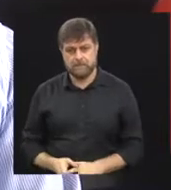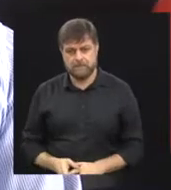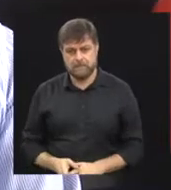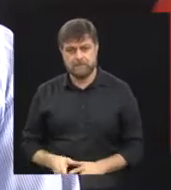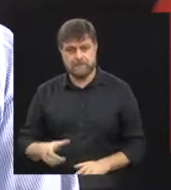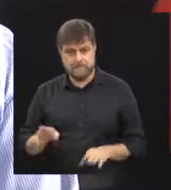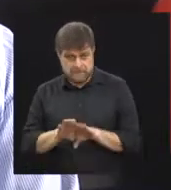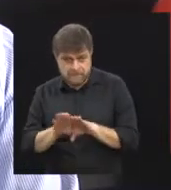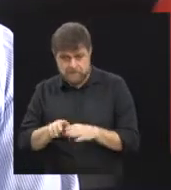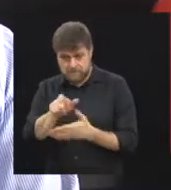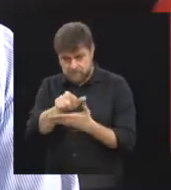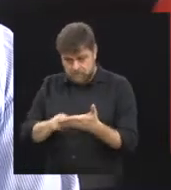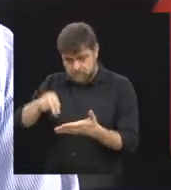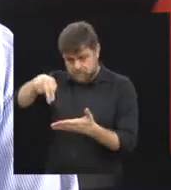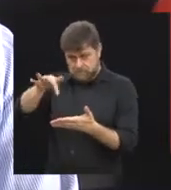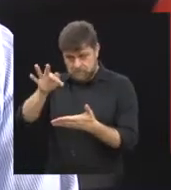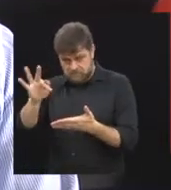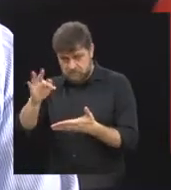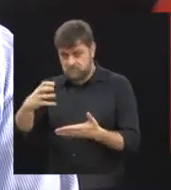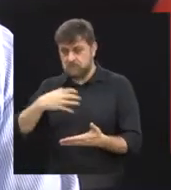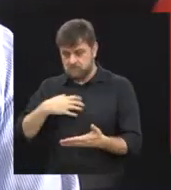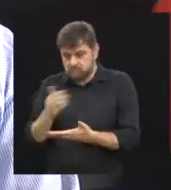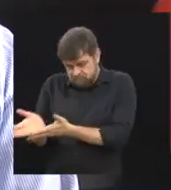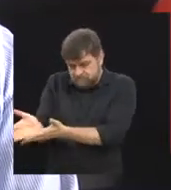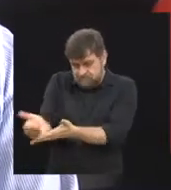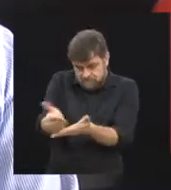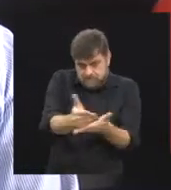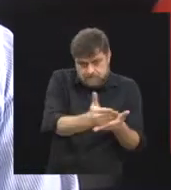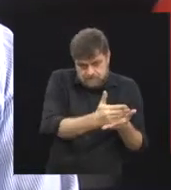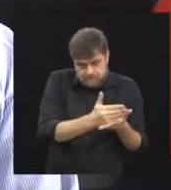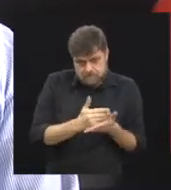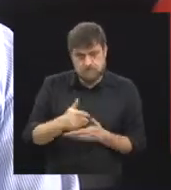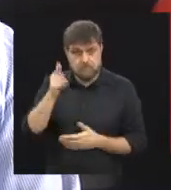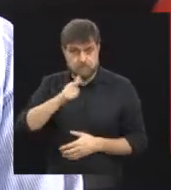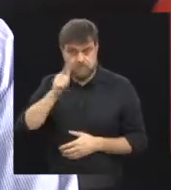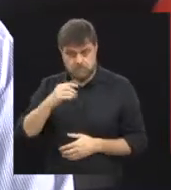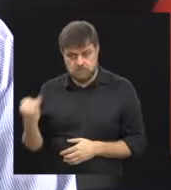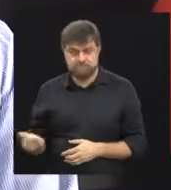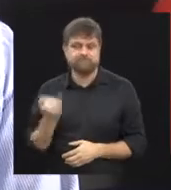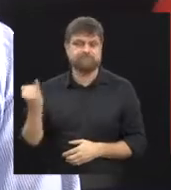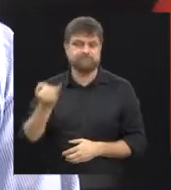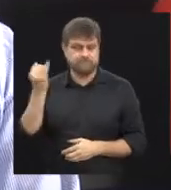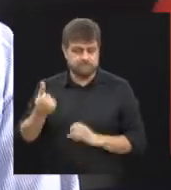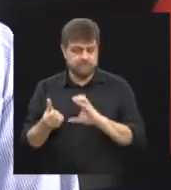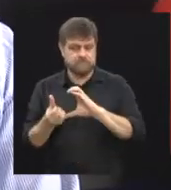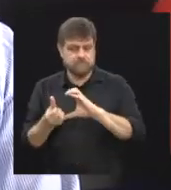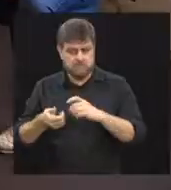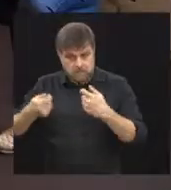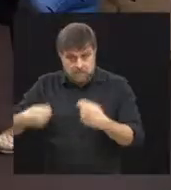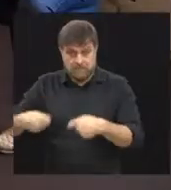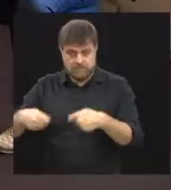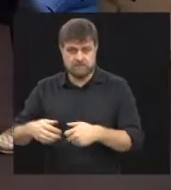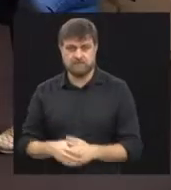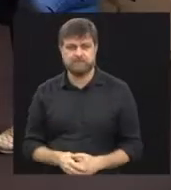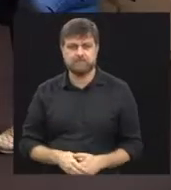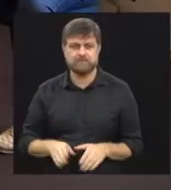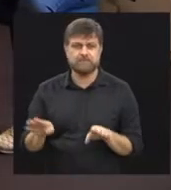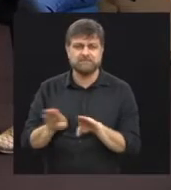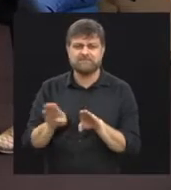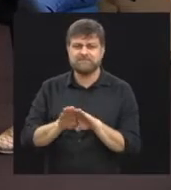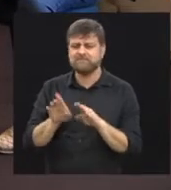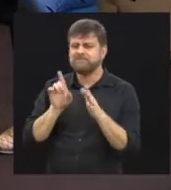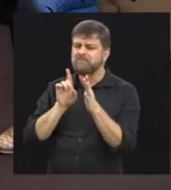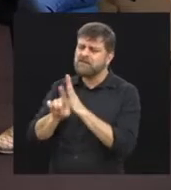E isso daqui também, a nota fiscal paulista é uma outra fonte de recursos considerável para a instituição. E além